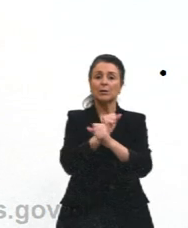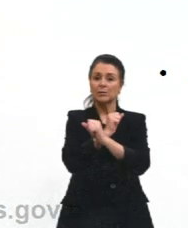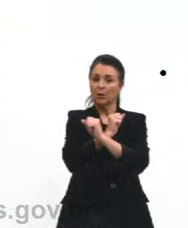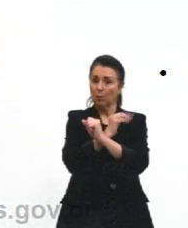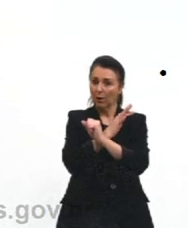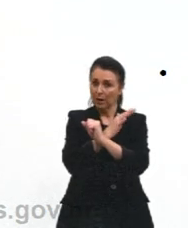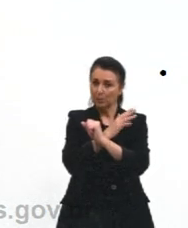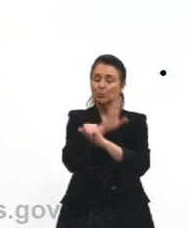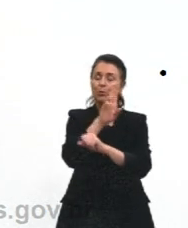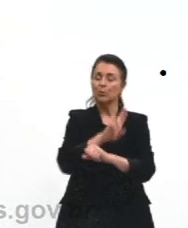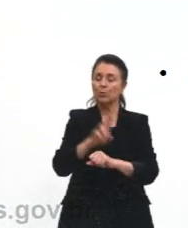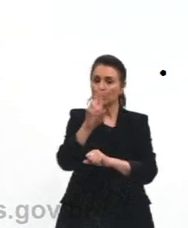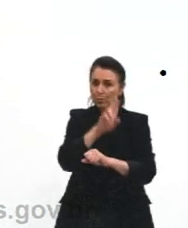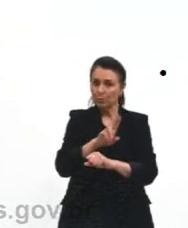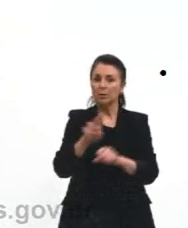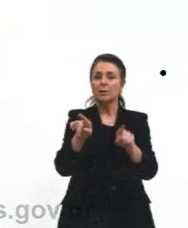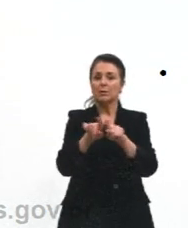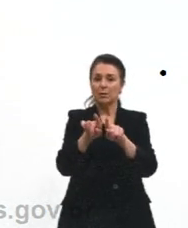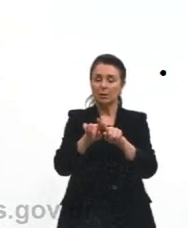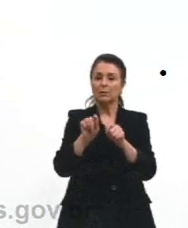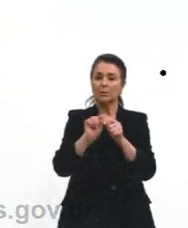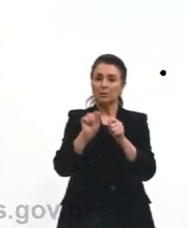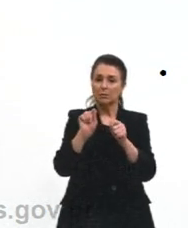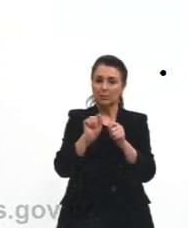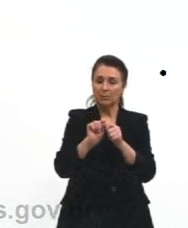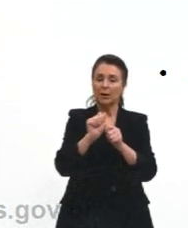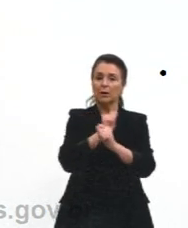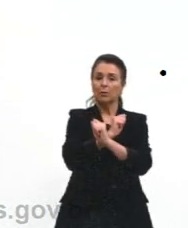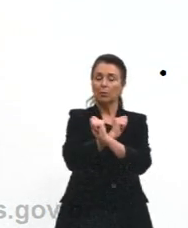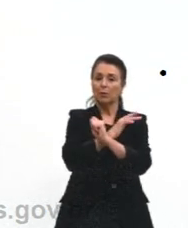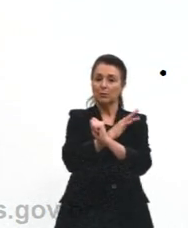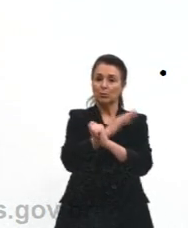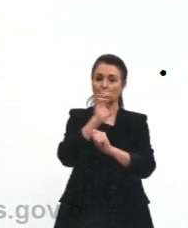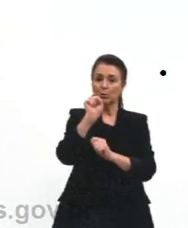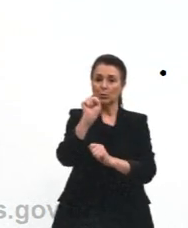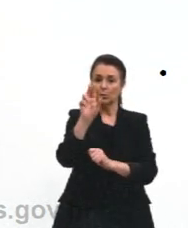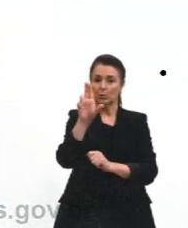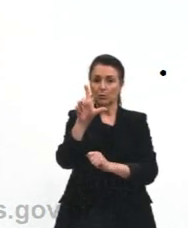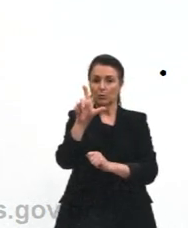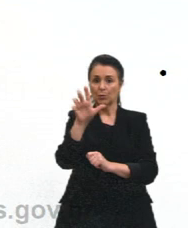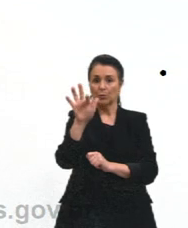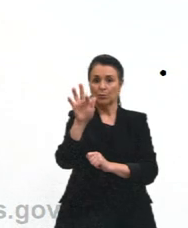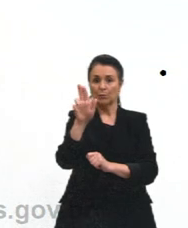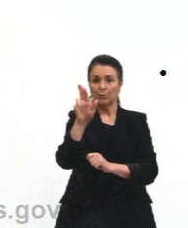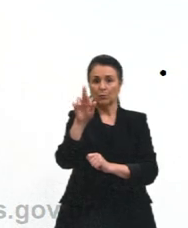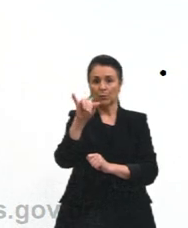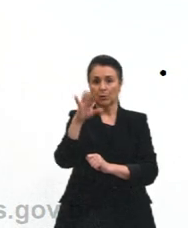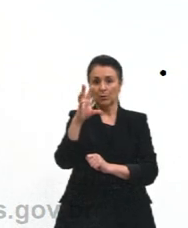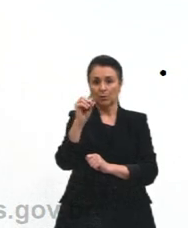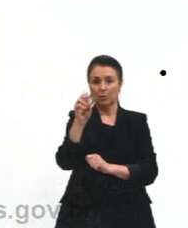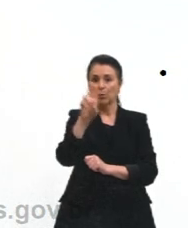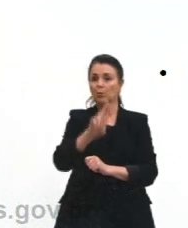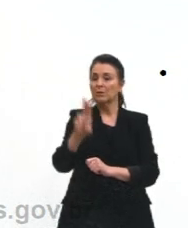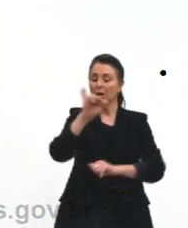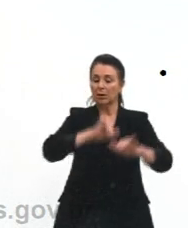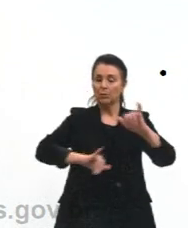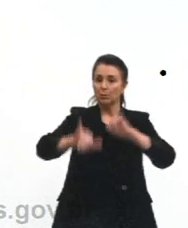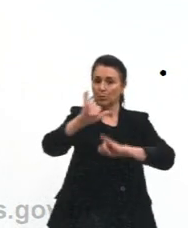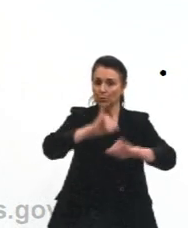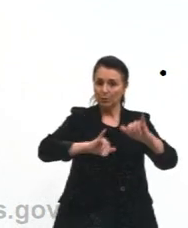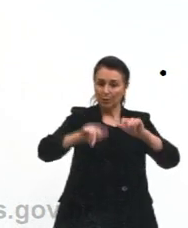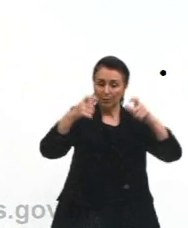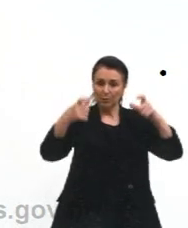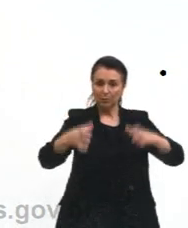carbônico utilizado na produção de refrigerante usar o ácido sulfúrico é extremamente utilizado em laboratório que um assunto mais forte